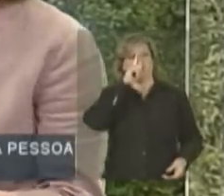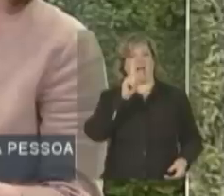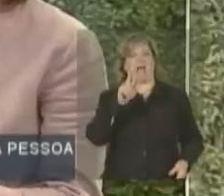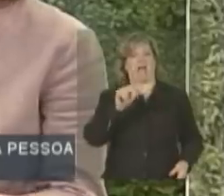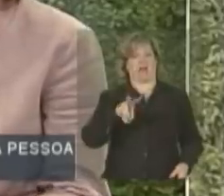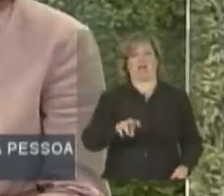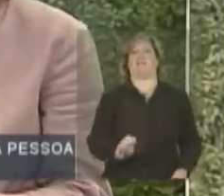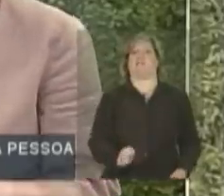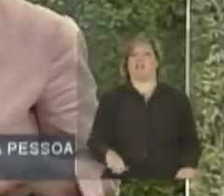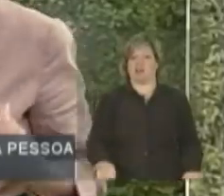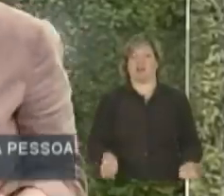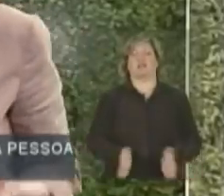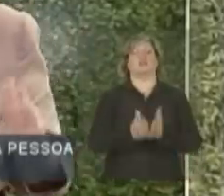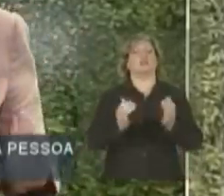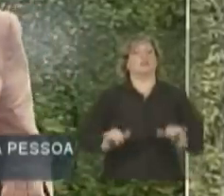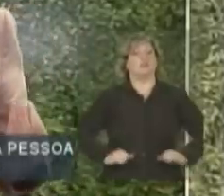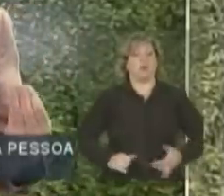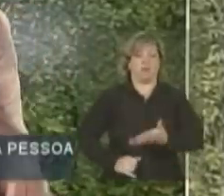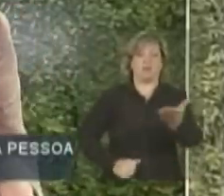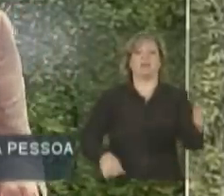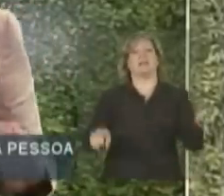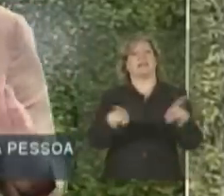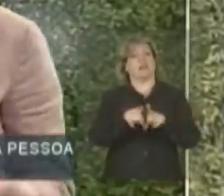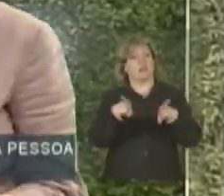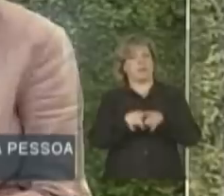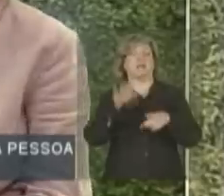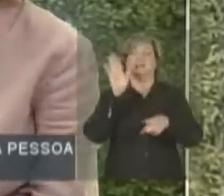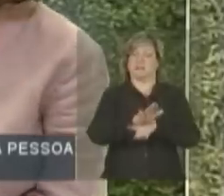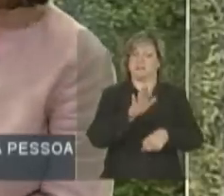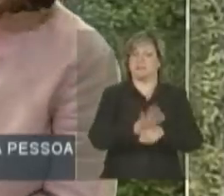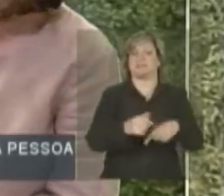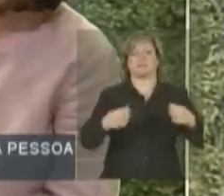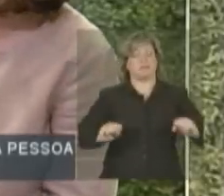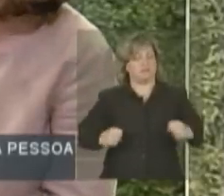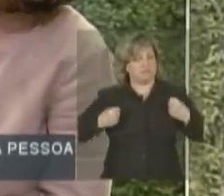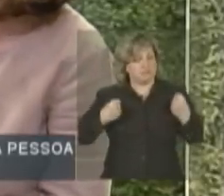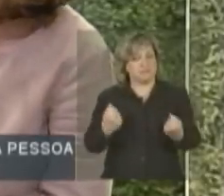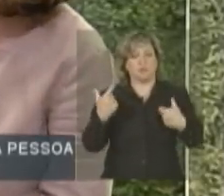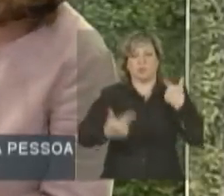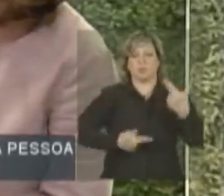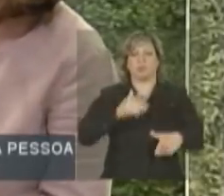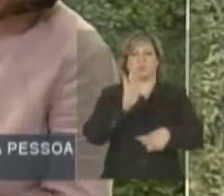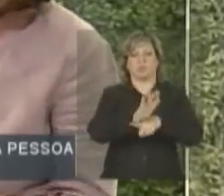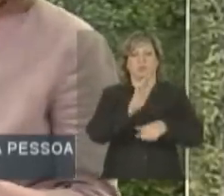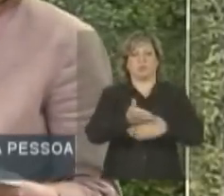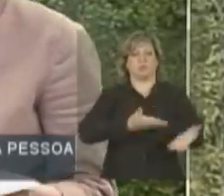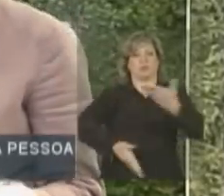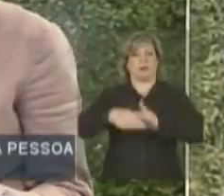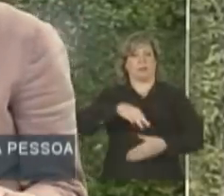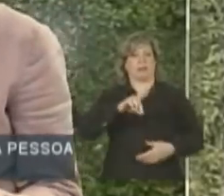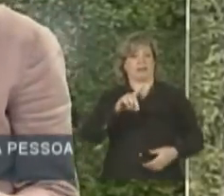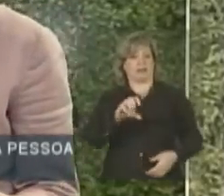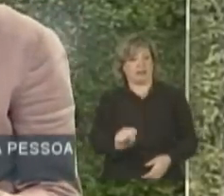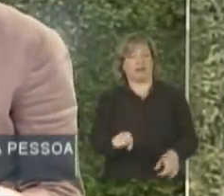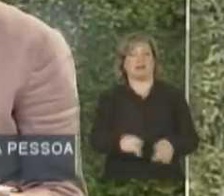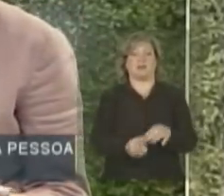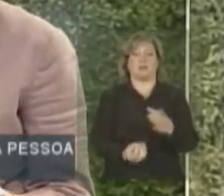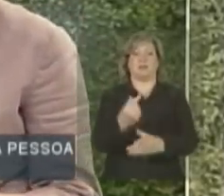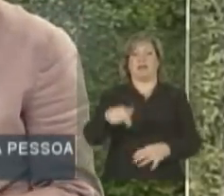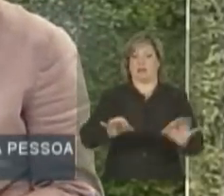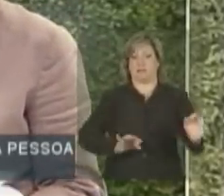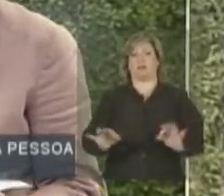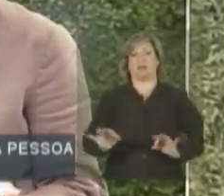condição de pobreza extrema. A elas, especialmente, nós nos dedicamos, articulados pelo MDS, no lançamento deste